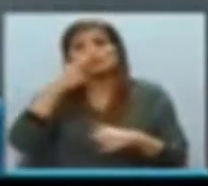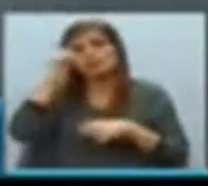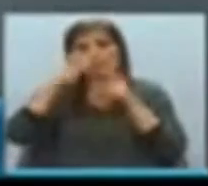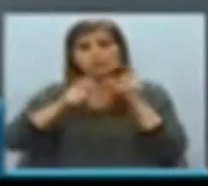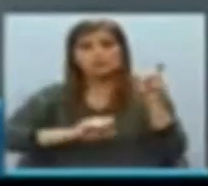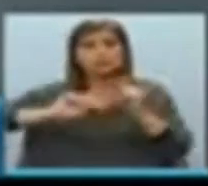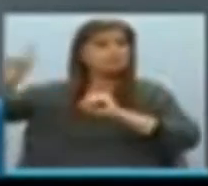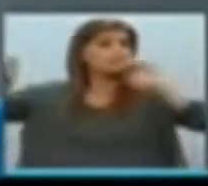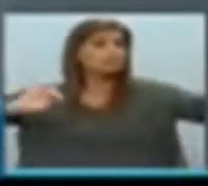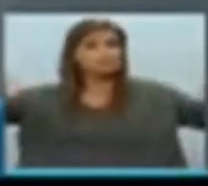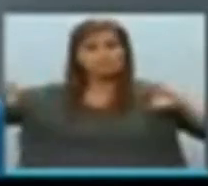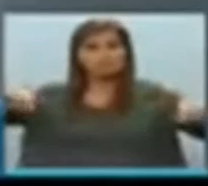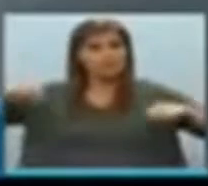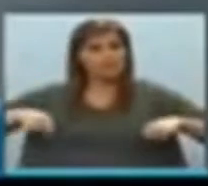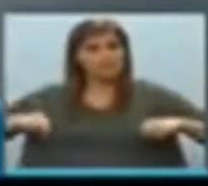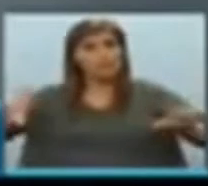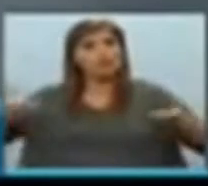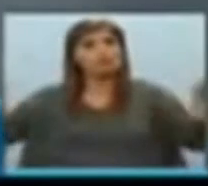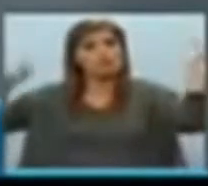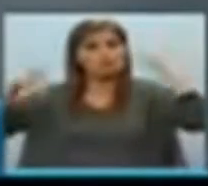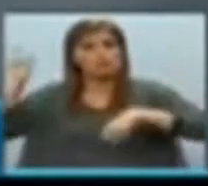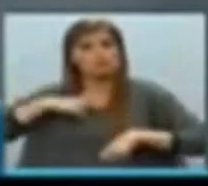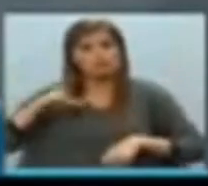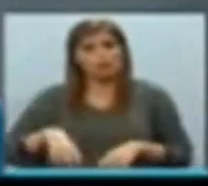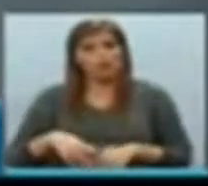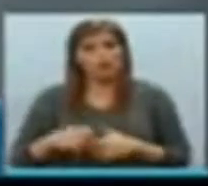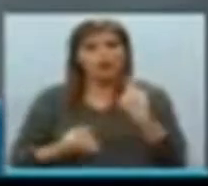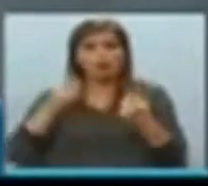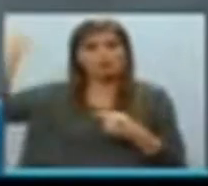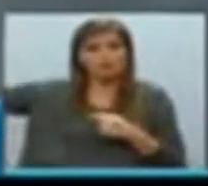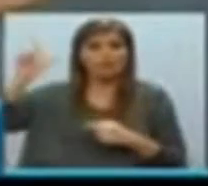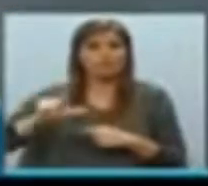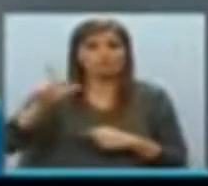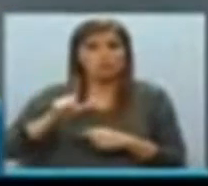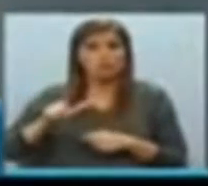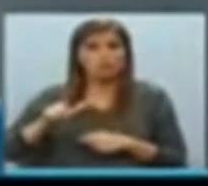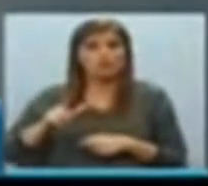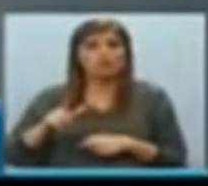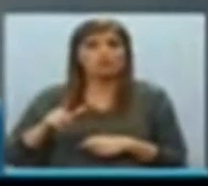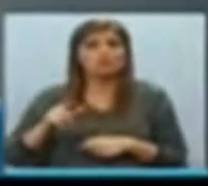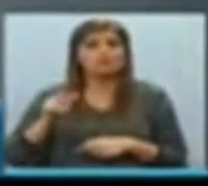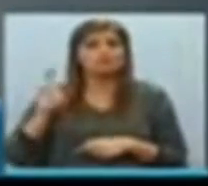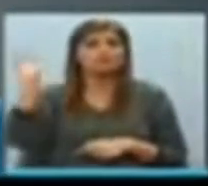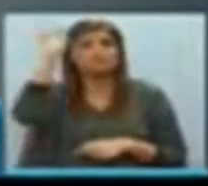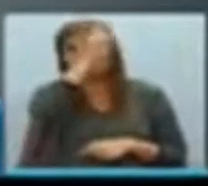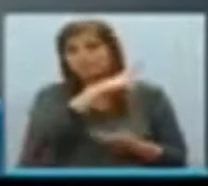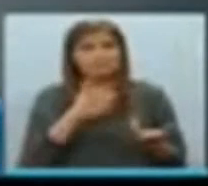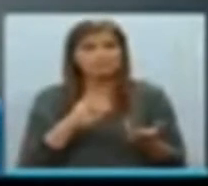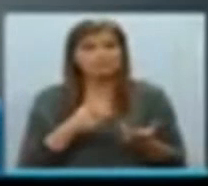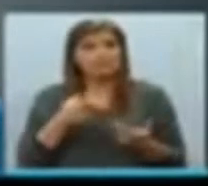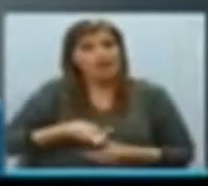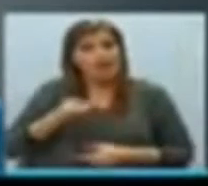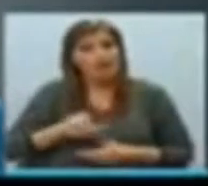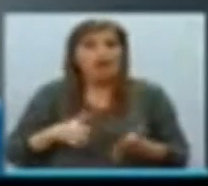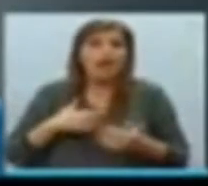não chegaram a portugal já estiveram lisboa iam pra provar em áreas né e ficavam aqui até conseguirem